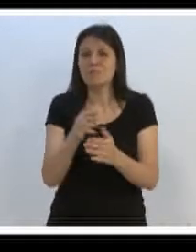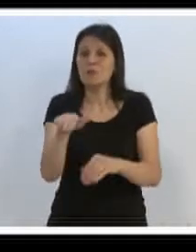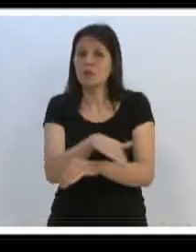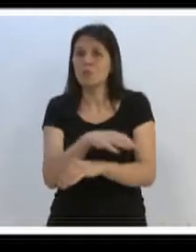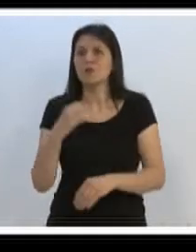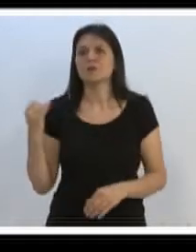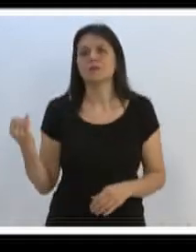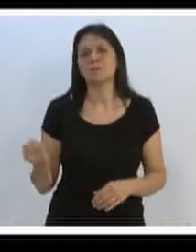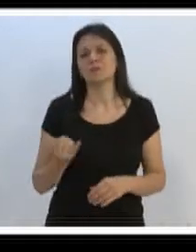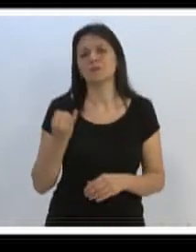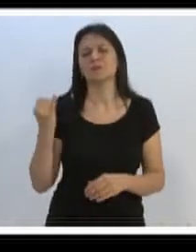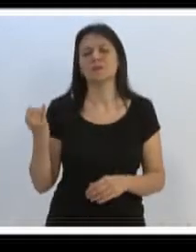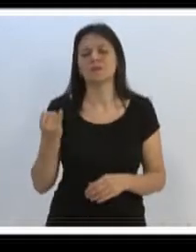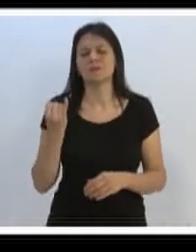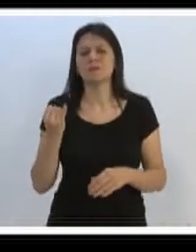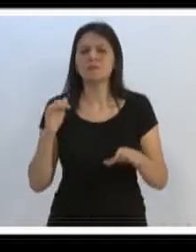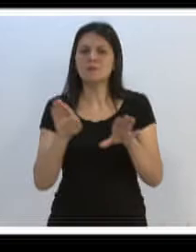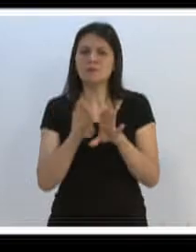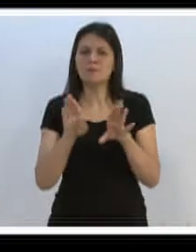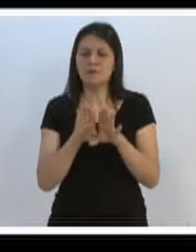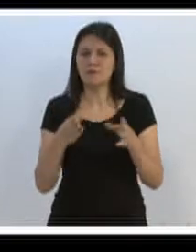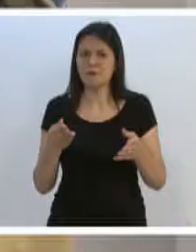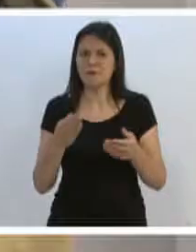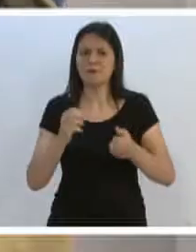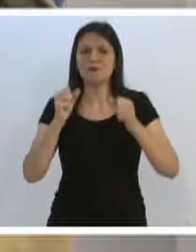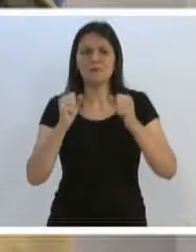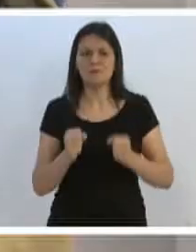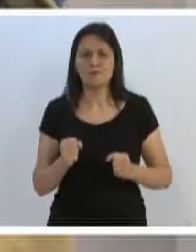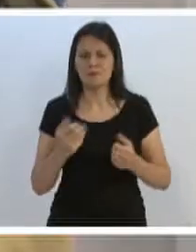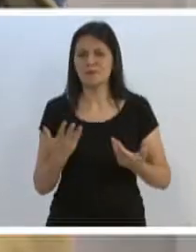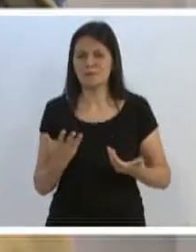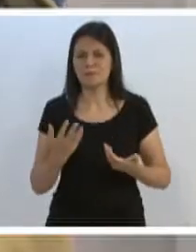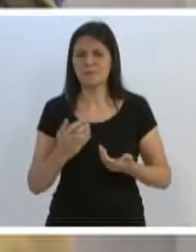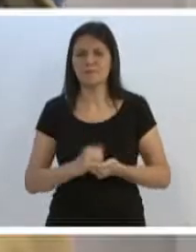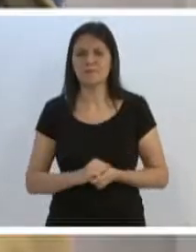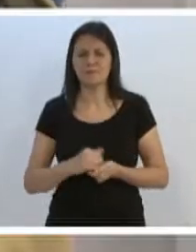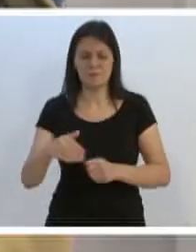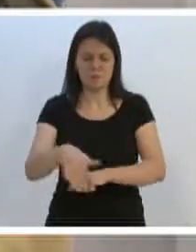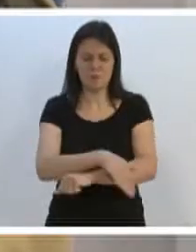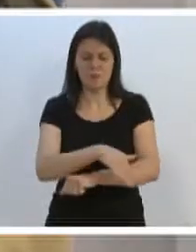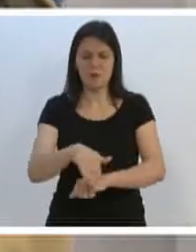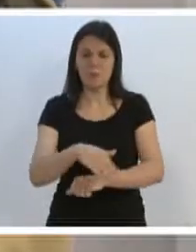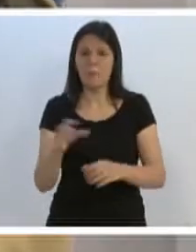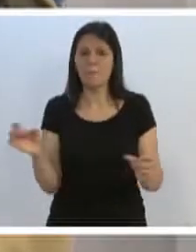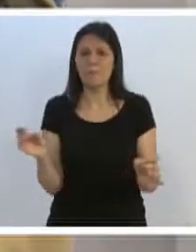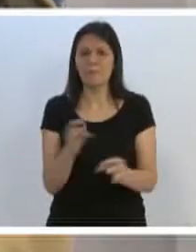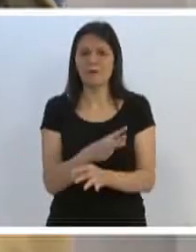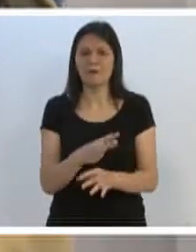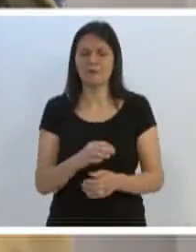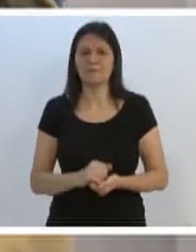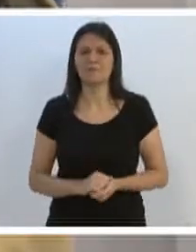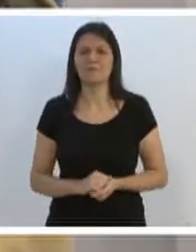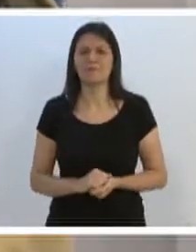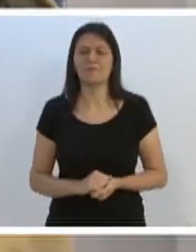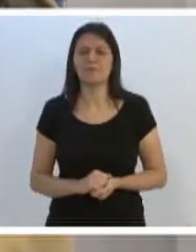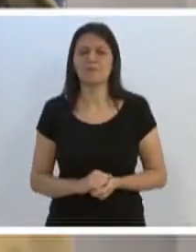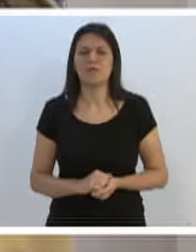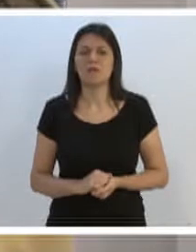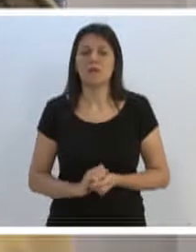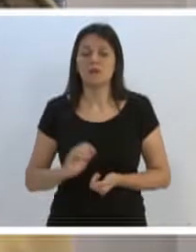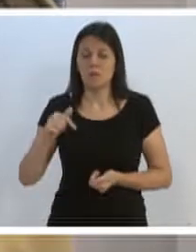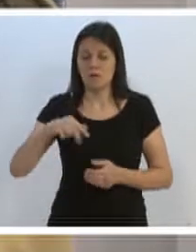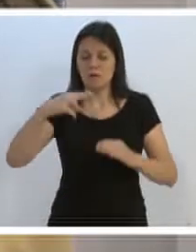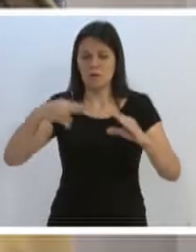importante, também para que nós tivéssemos esta rua executada. Estive também aqui nesta